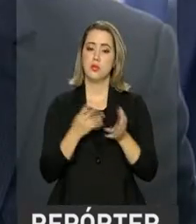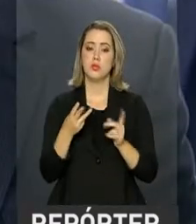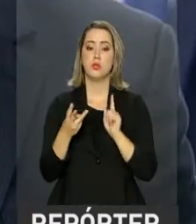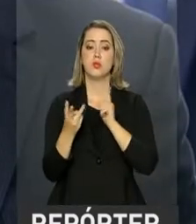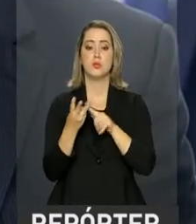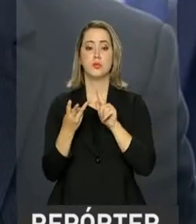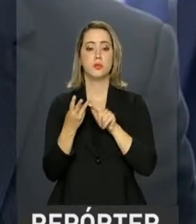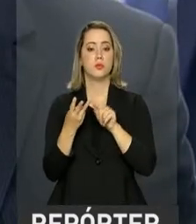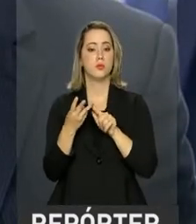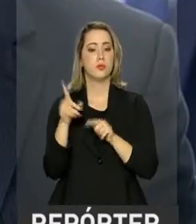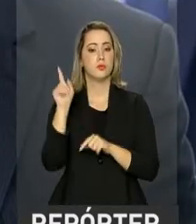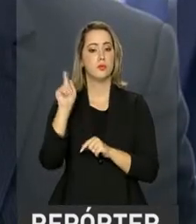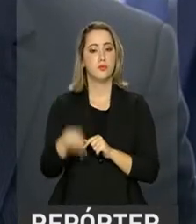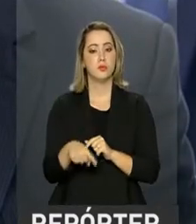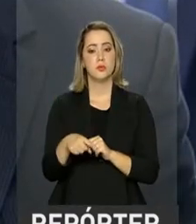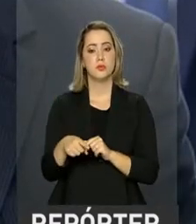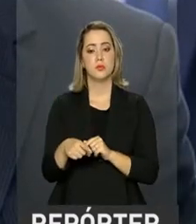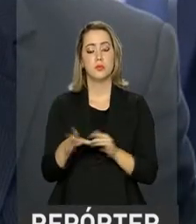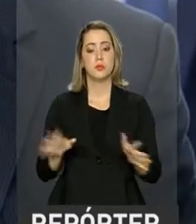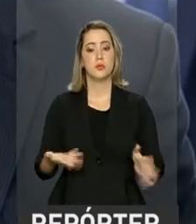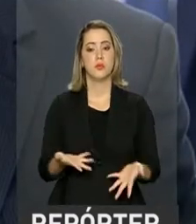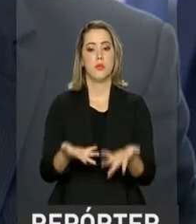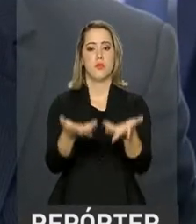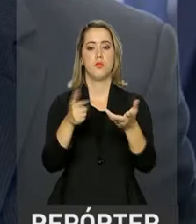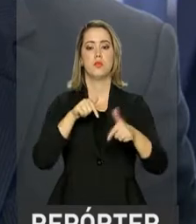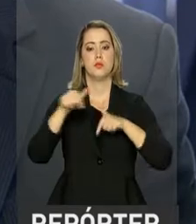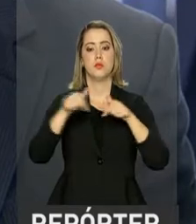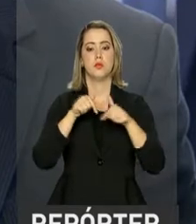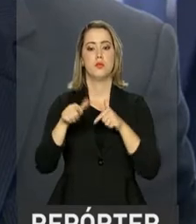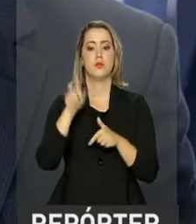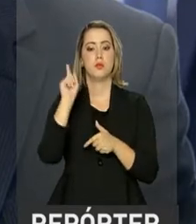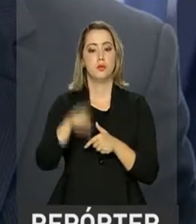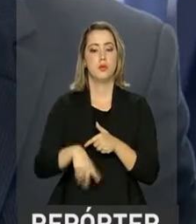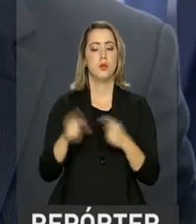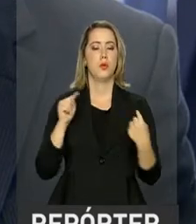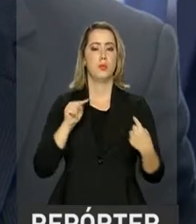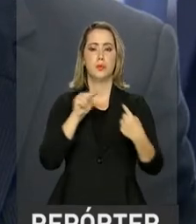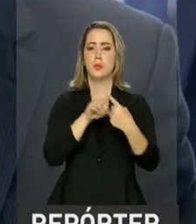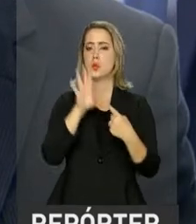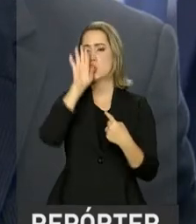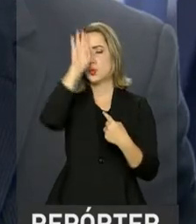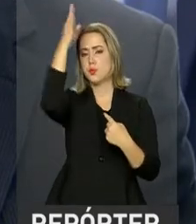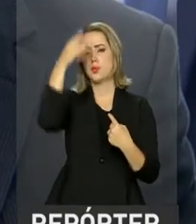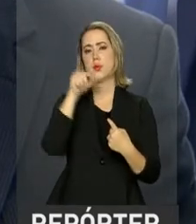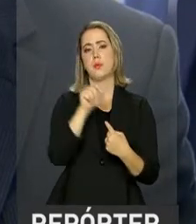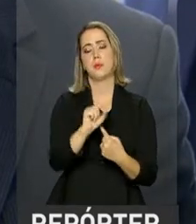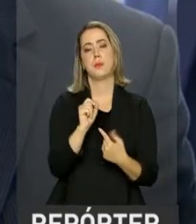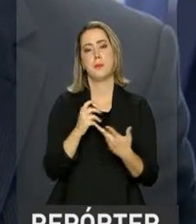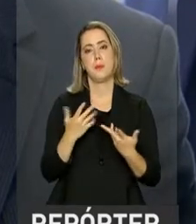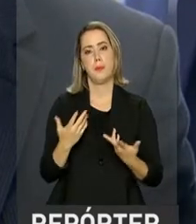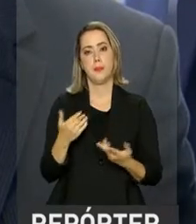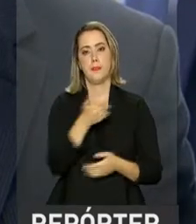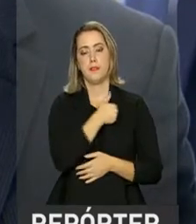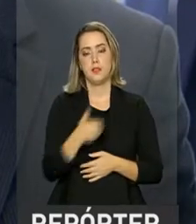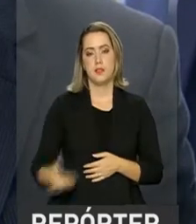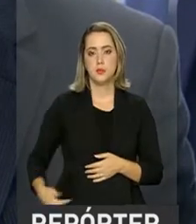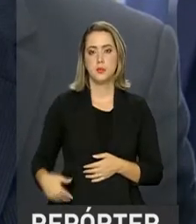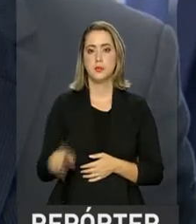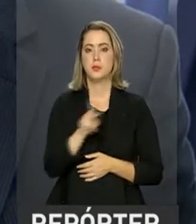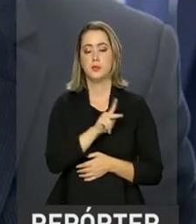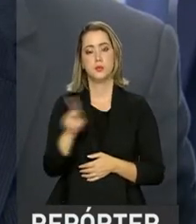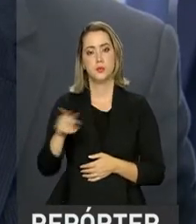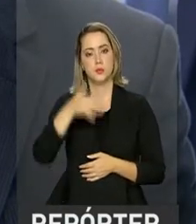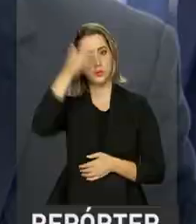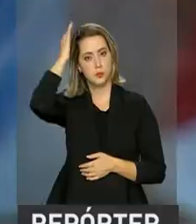o terceiro eixo é a geração de empregos, que é um objetivo principal do governo do senhor